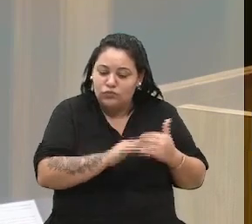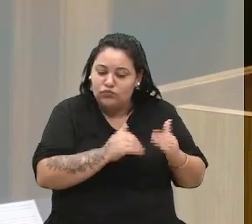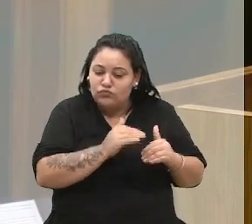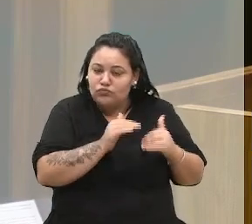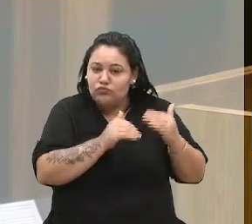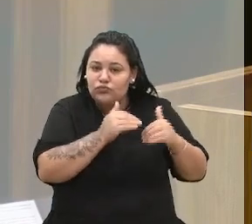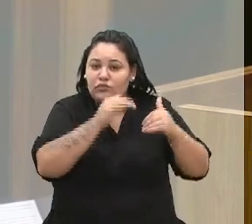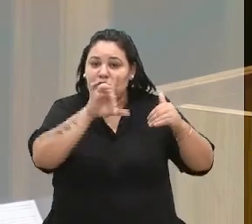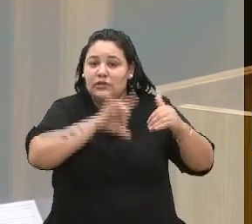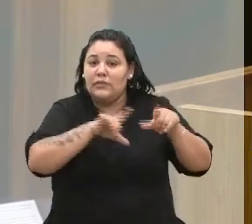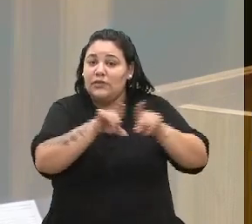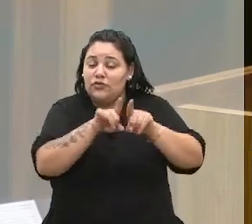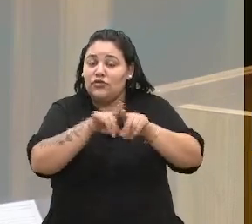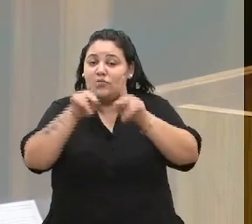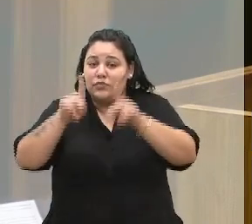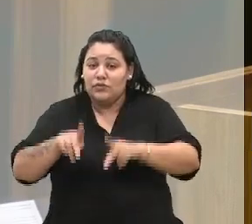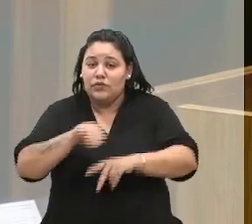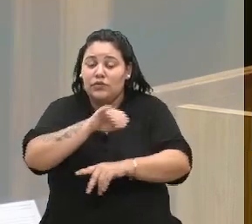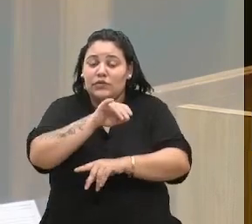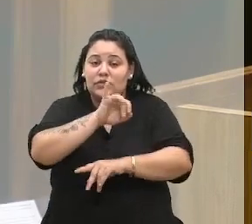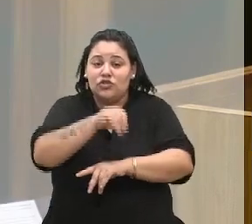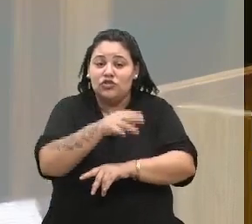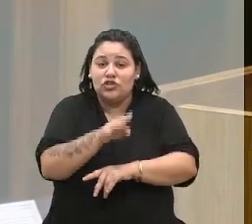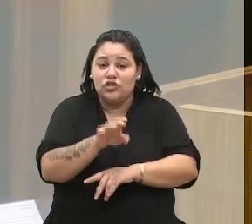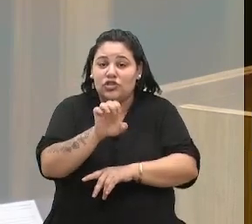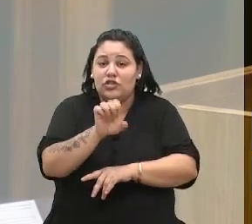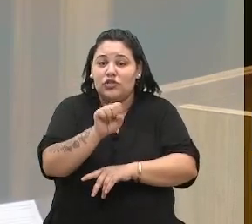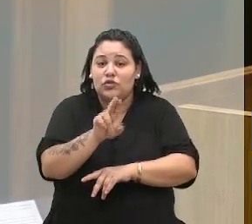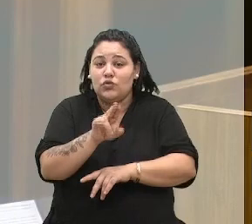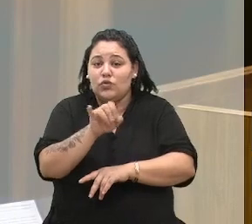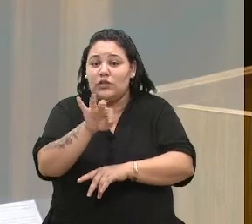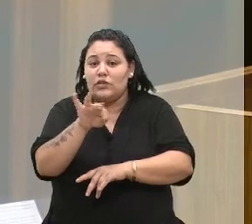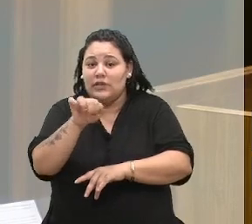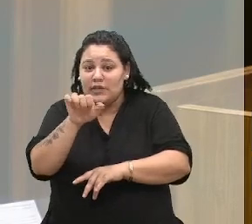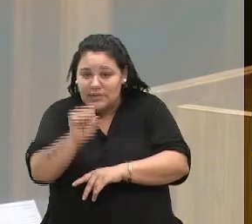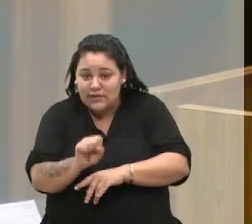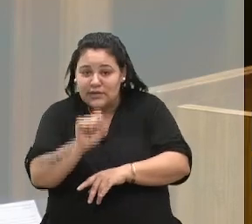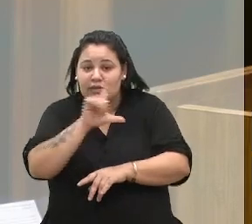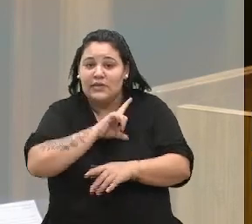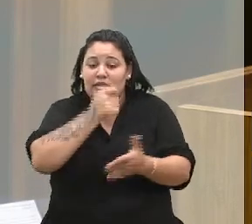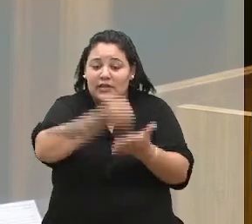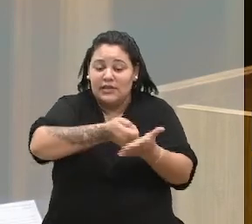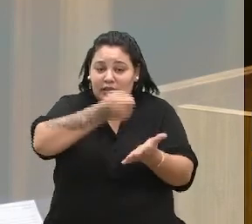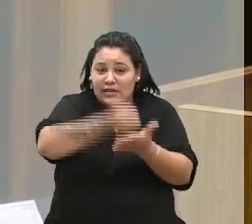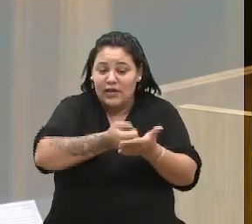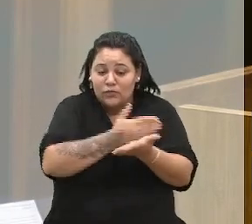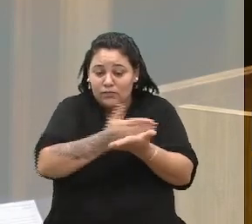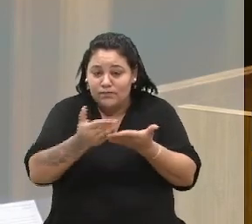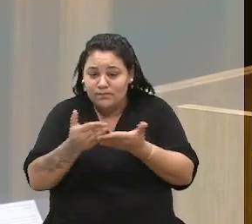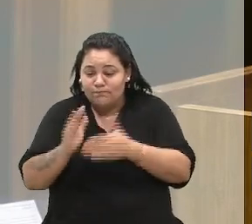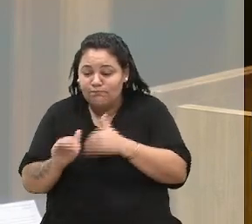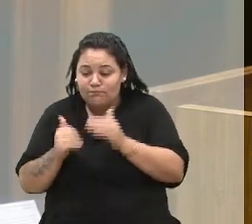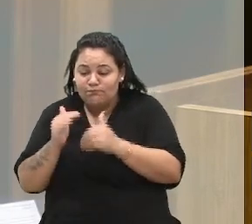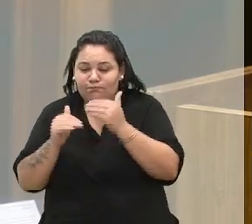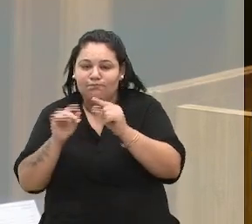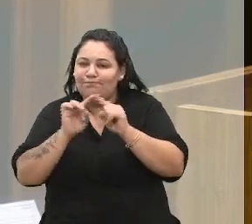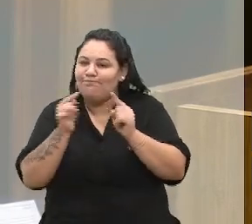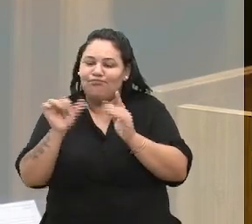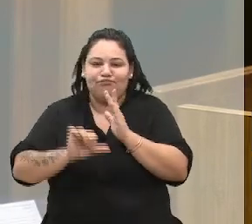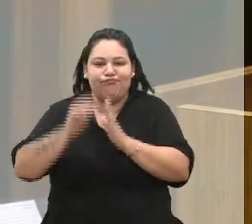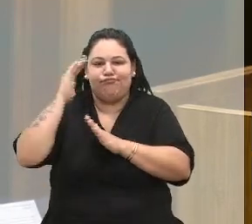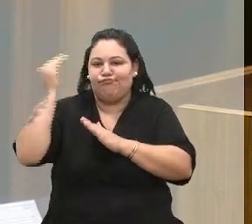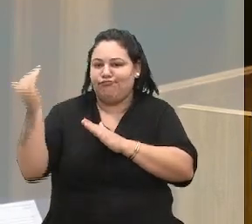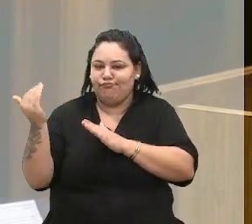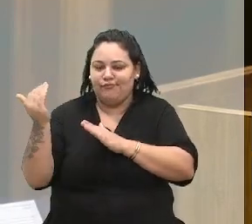missionários jesuítas, que nela tentaram fundar reduções, mas sem sucesso.